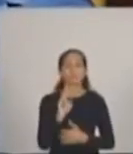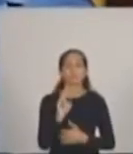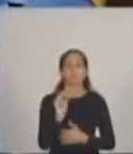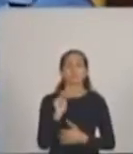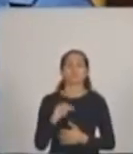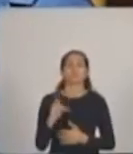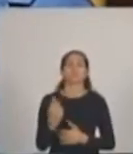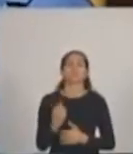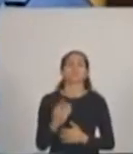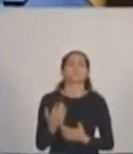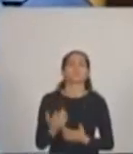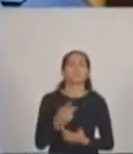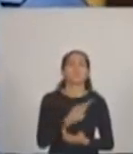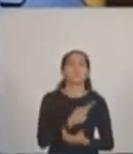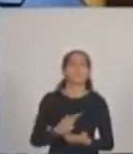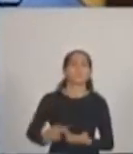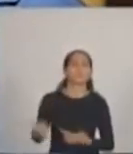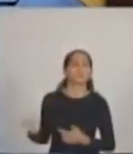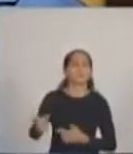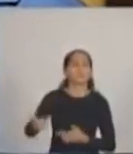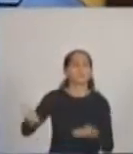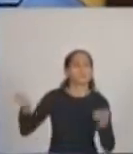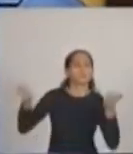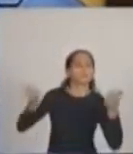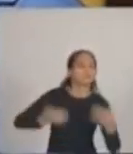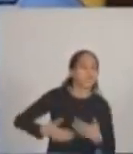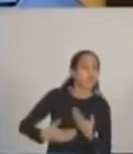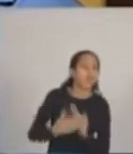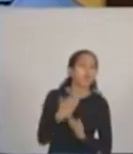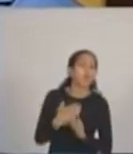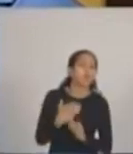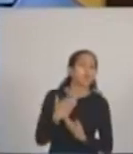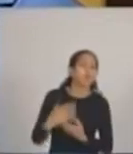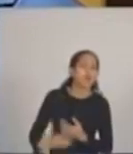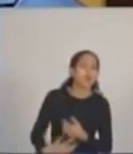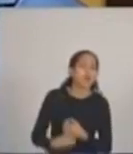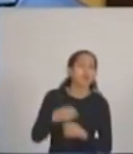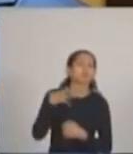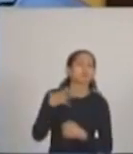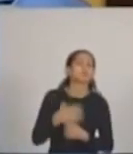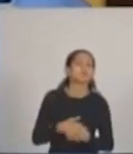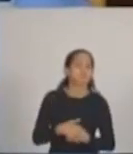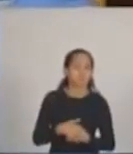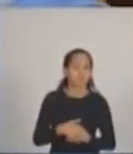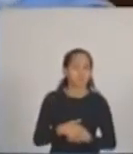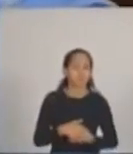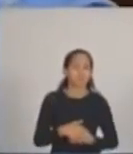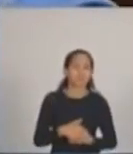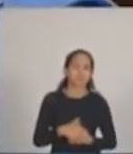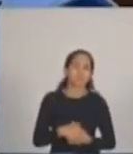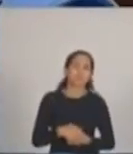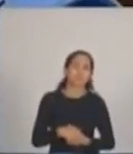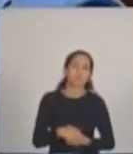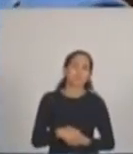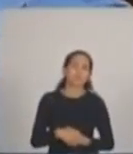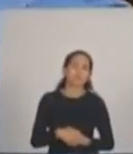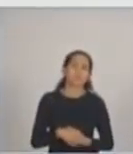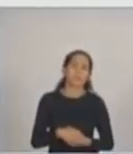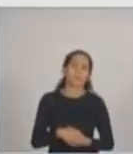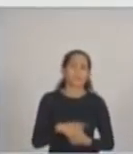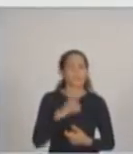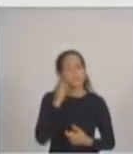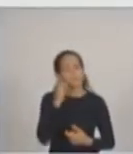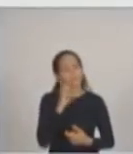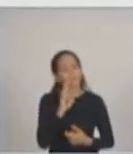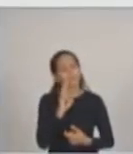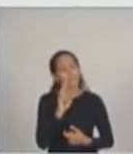Podem debater como vice-presidente para dar a contribuição que se propôs. Deputado Gandini, eu acho que Vossa